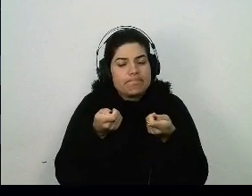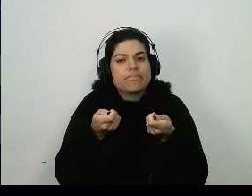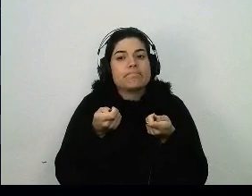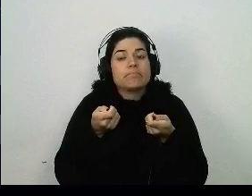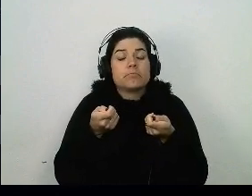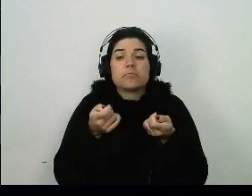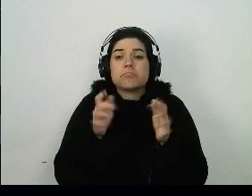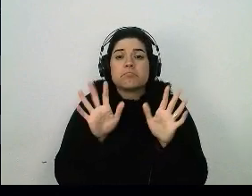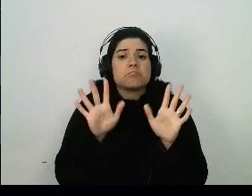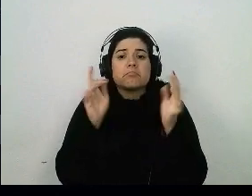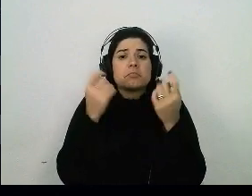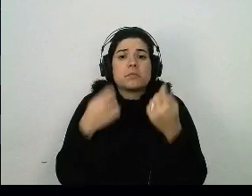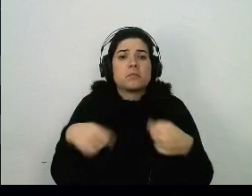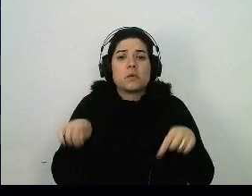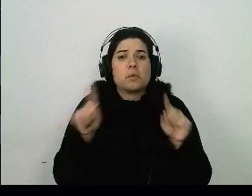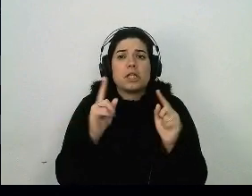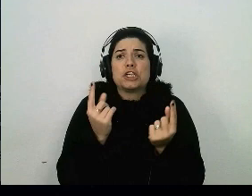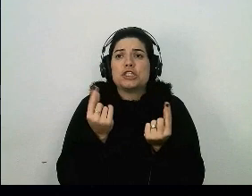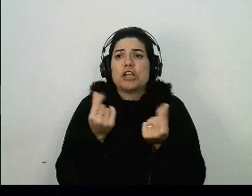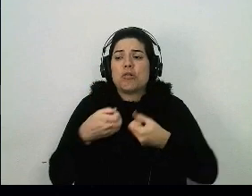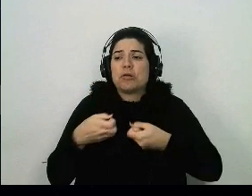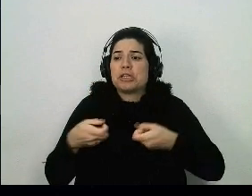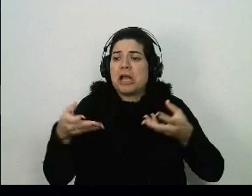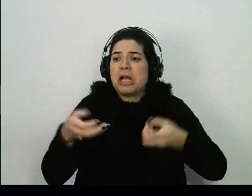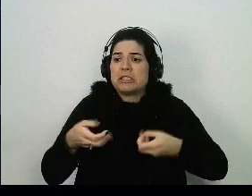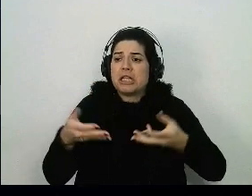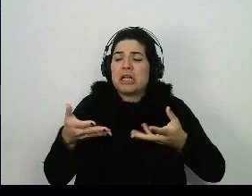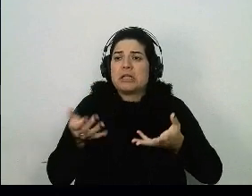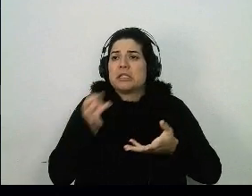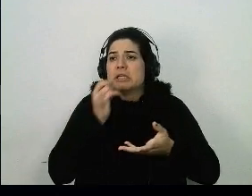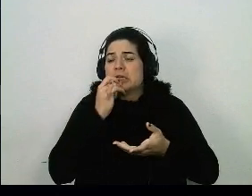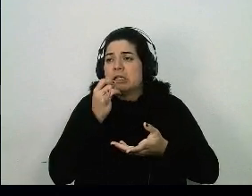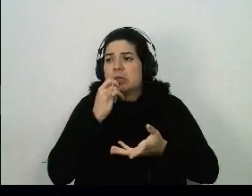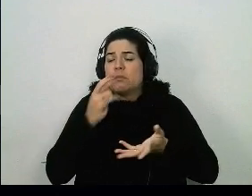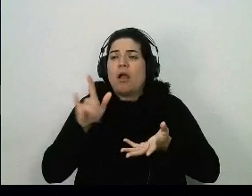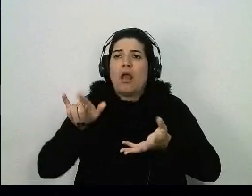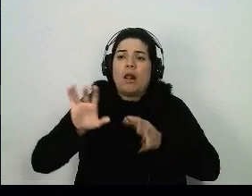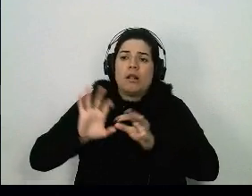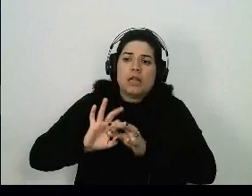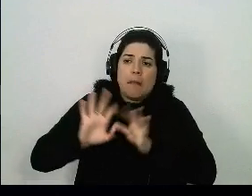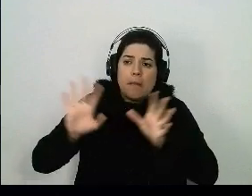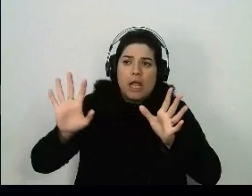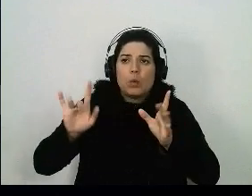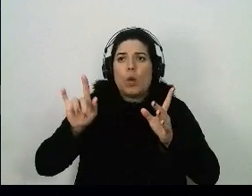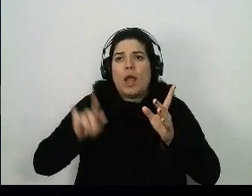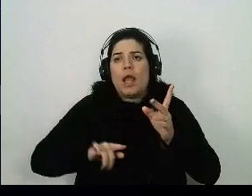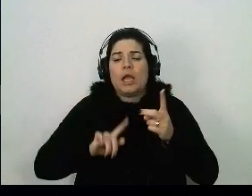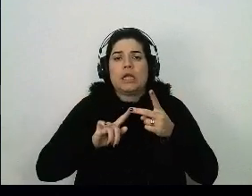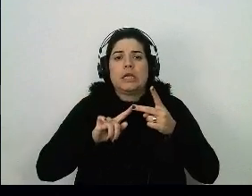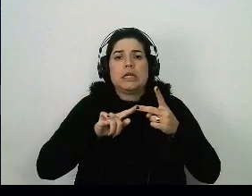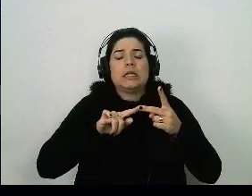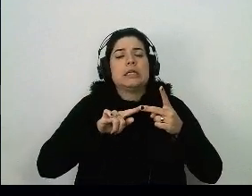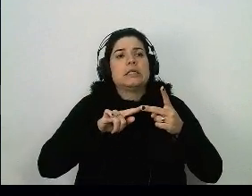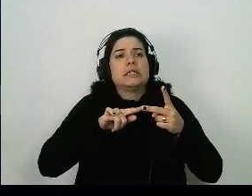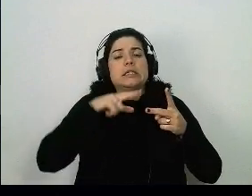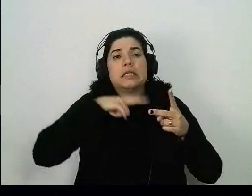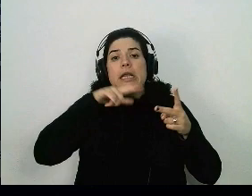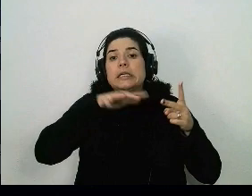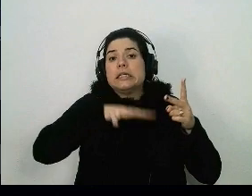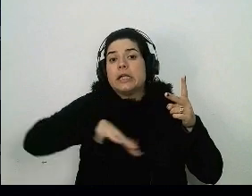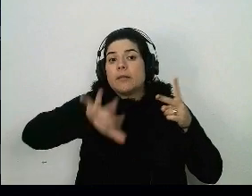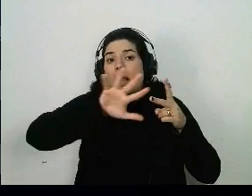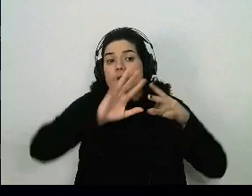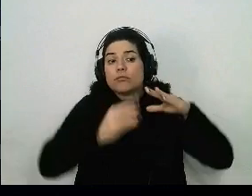ficar gastando mais com licenciamento, mais com espaço em disco, mais com memória, e a gente